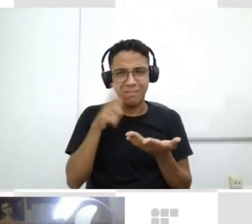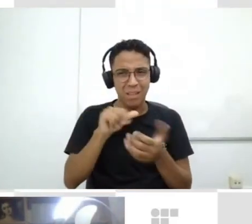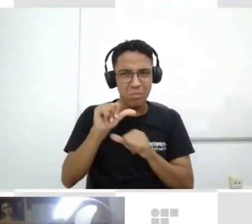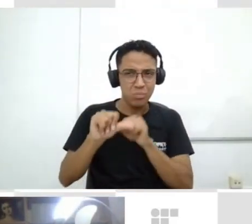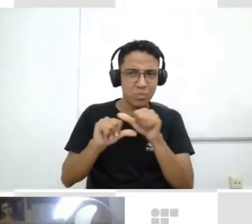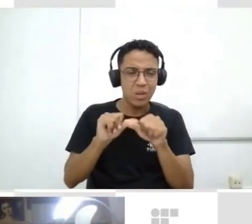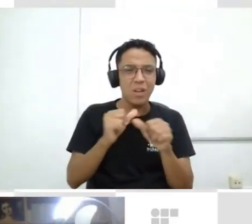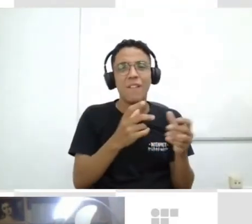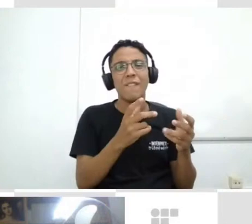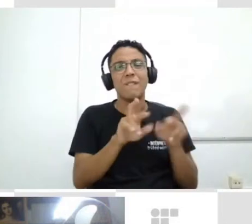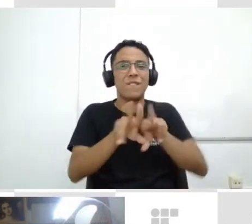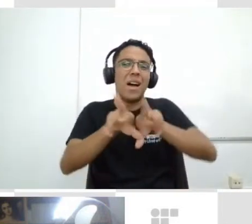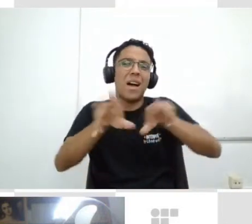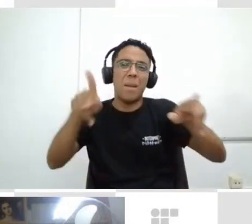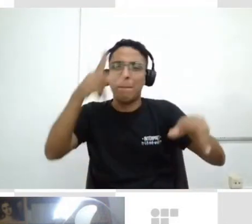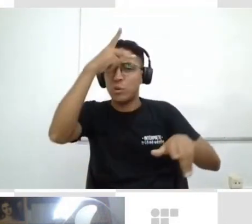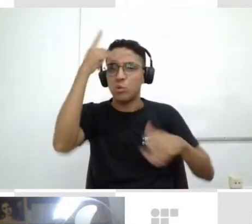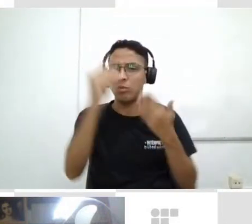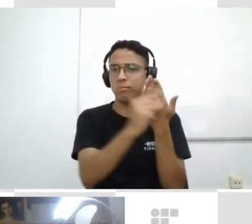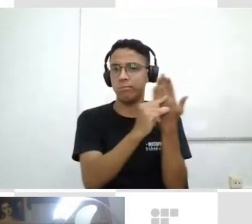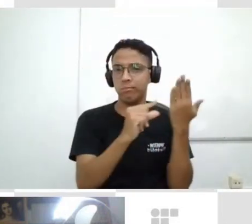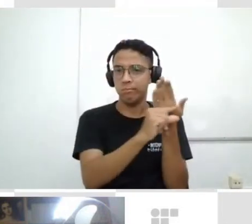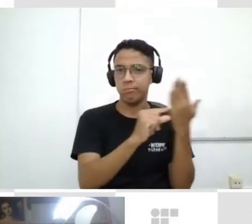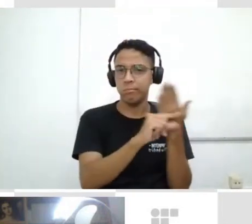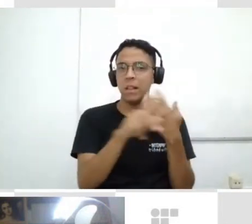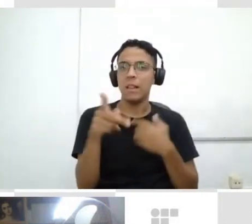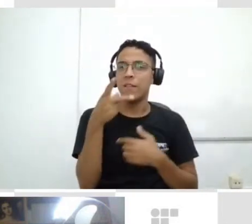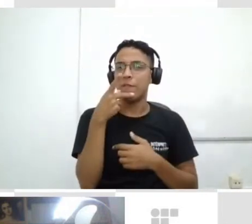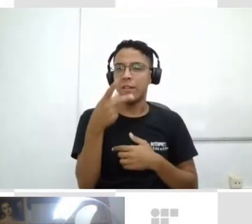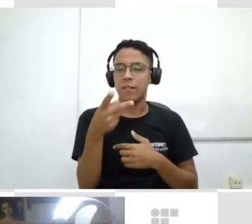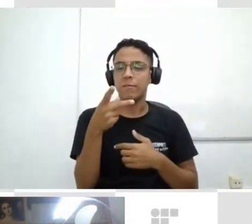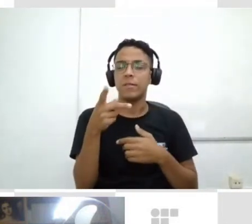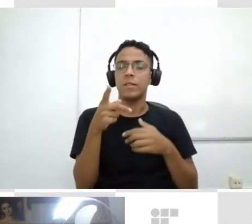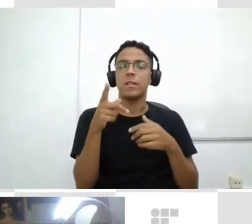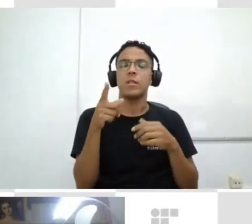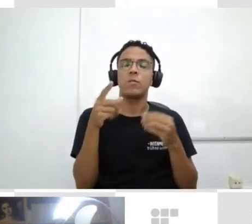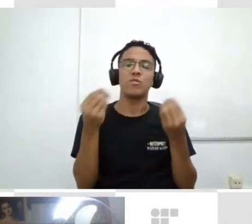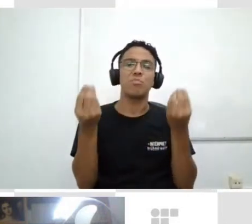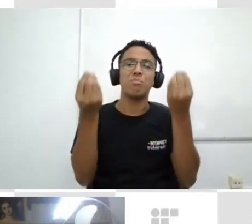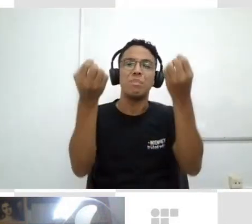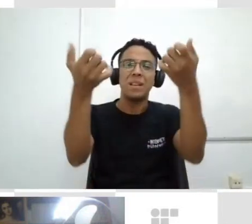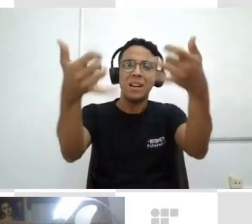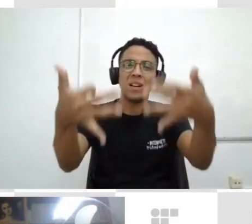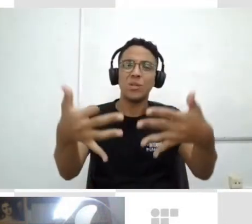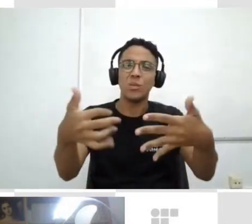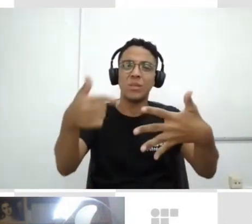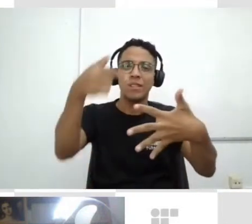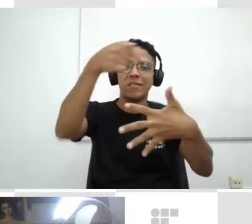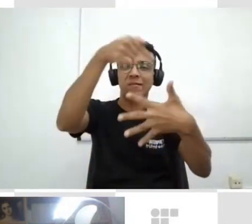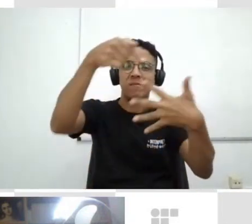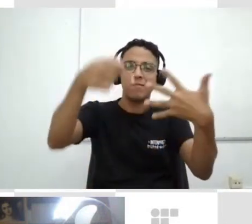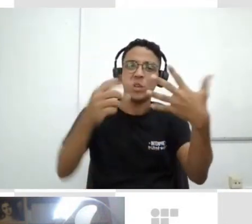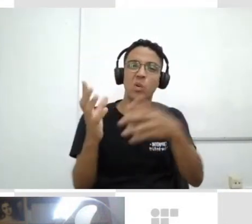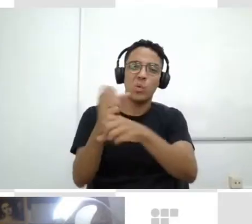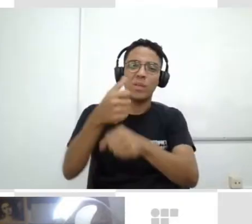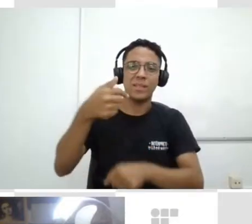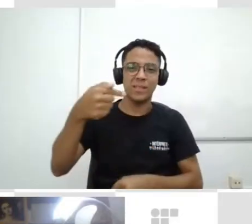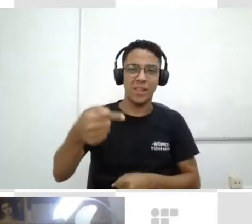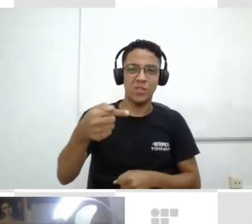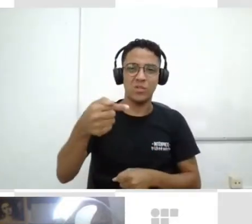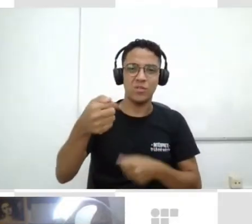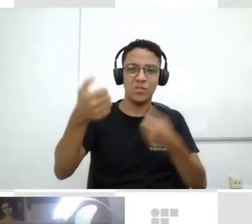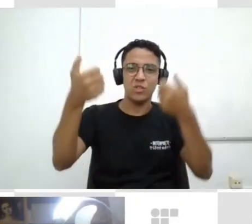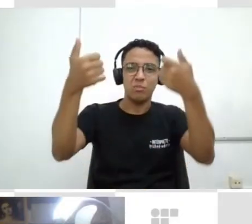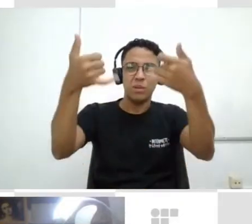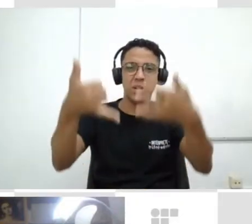inclusive o Harvey, né, quando ele coloca os 7 fatores lá sobre os quais o modo de produção capitalista